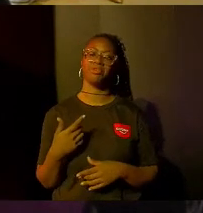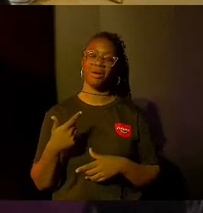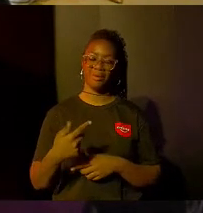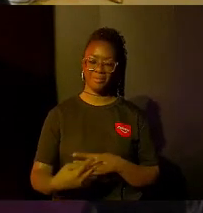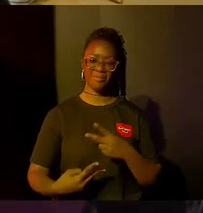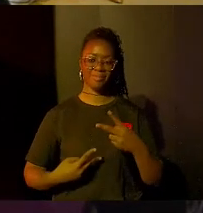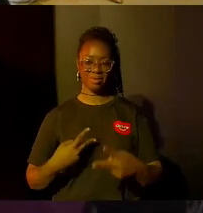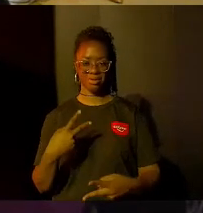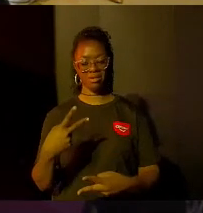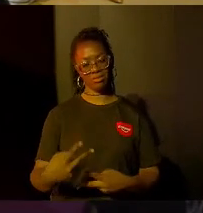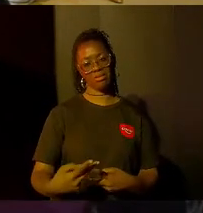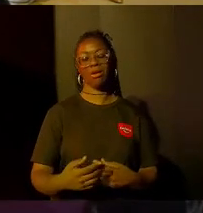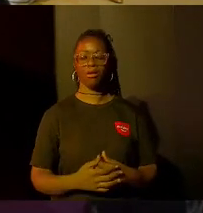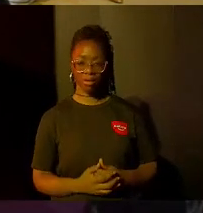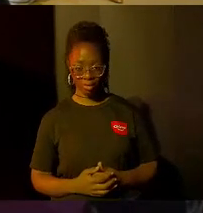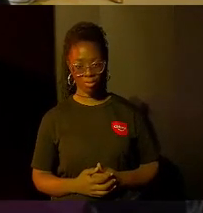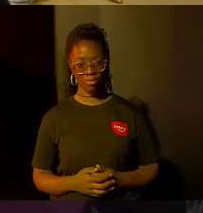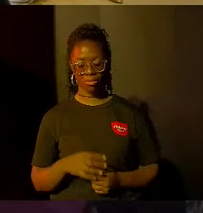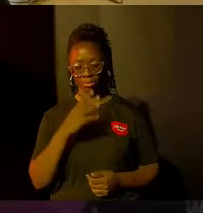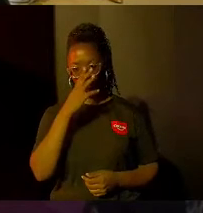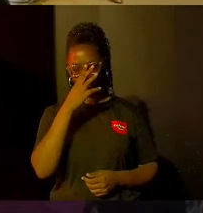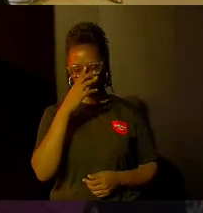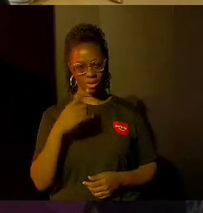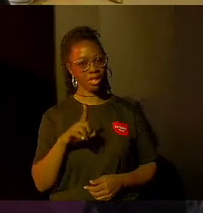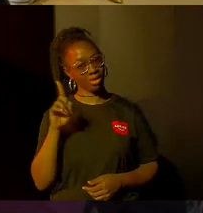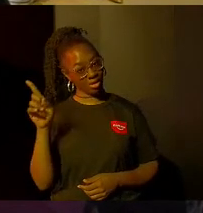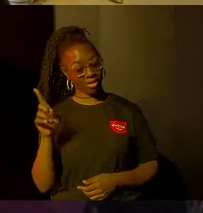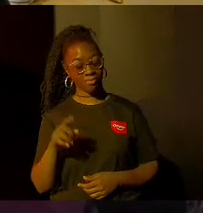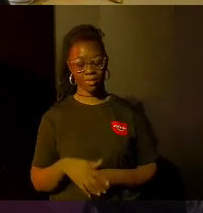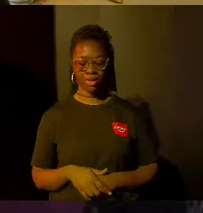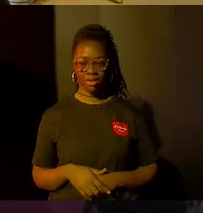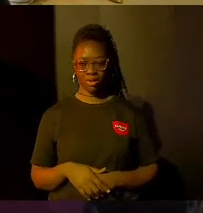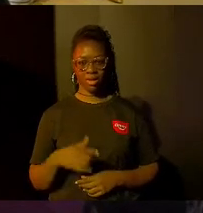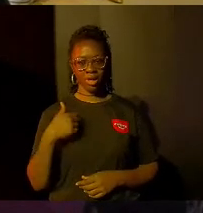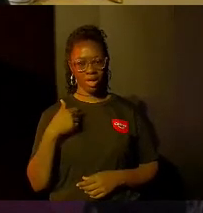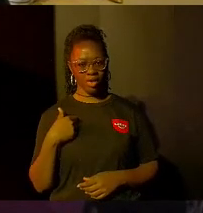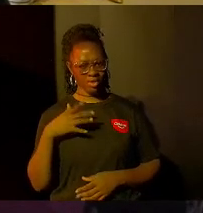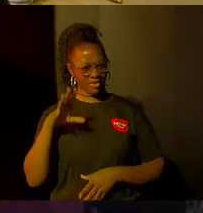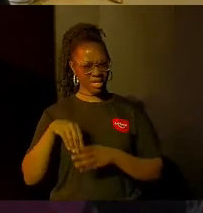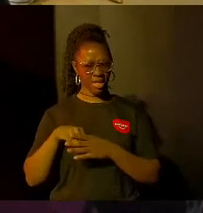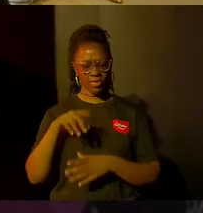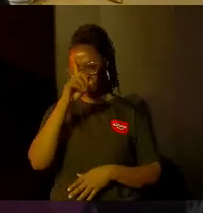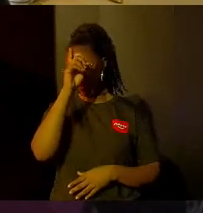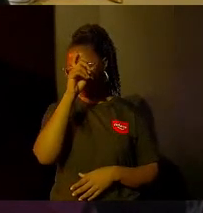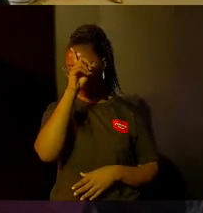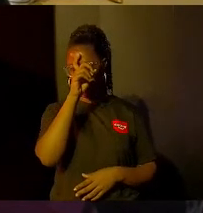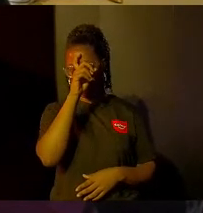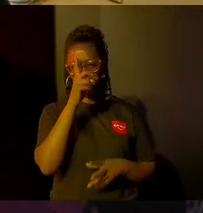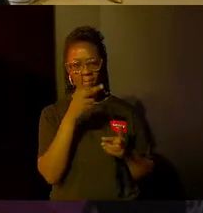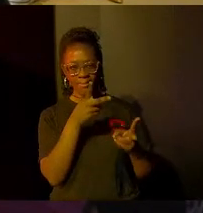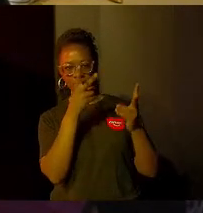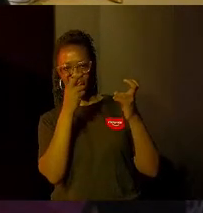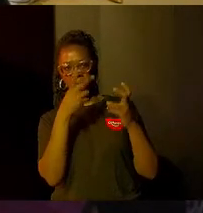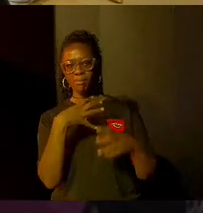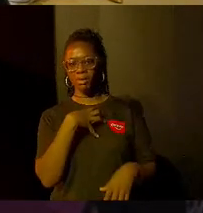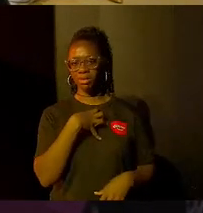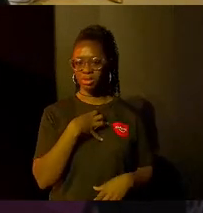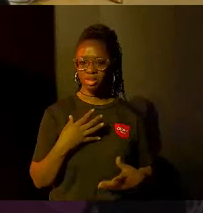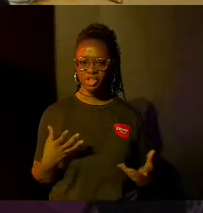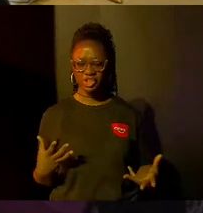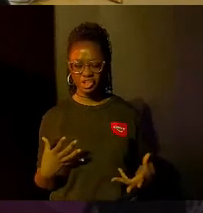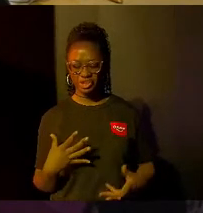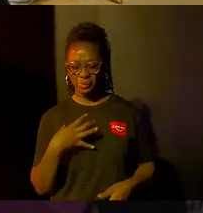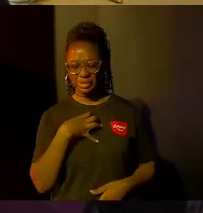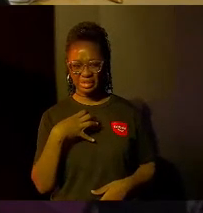e naquele infarto eu tive infarto dentro do hospital eu percebi estava tendo